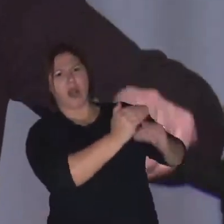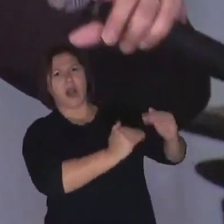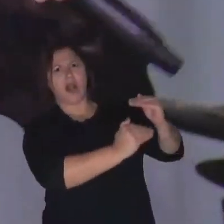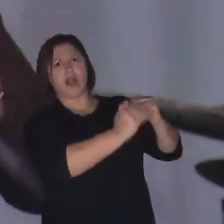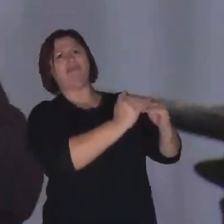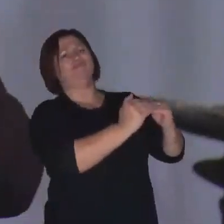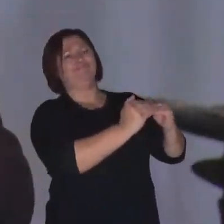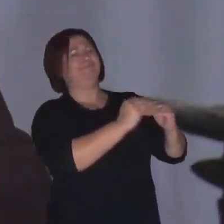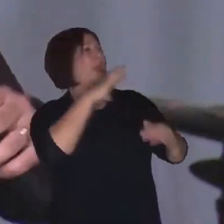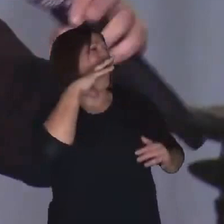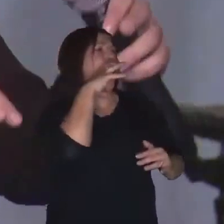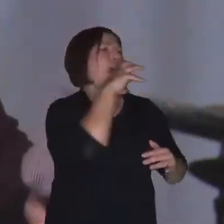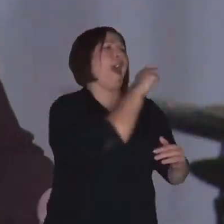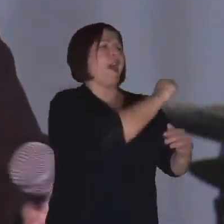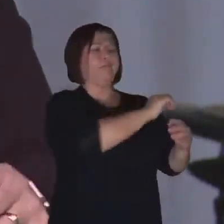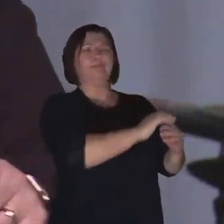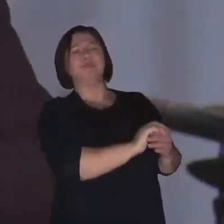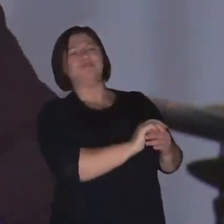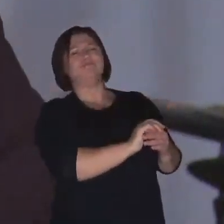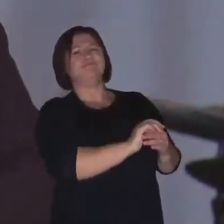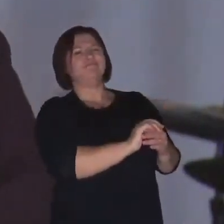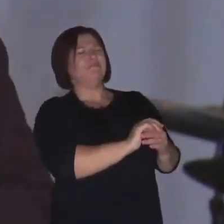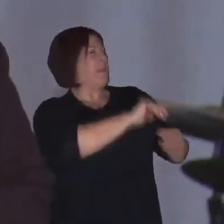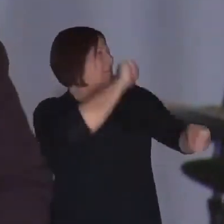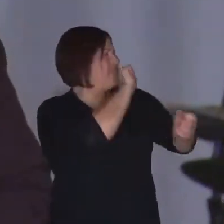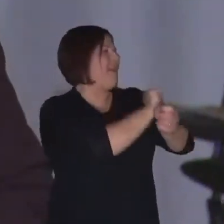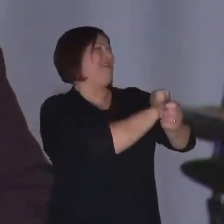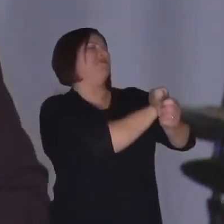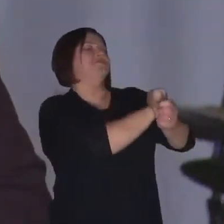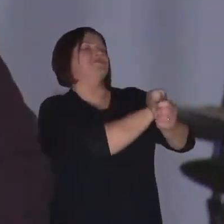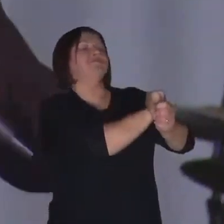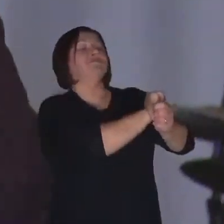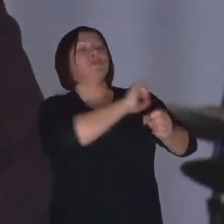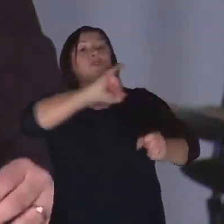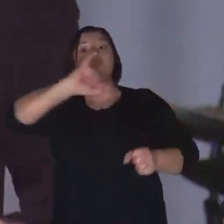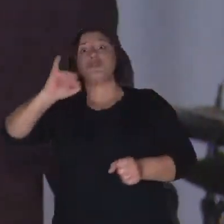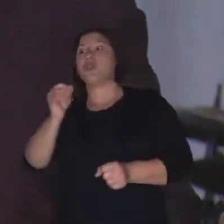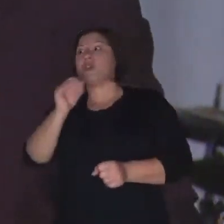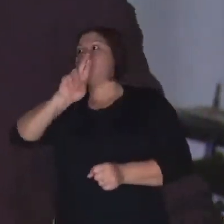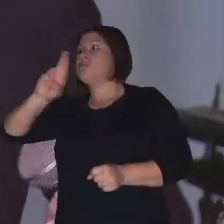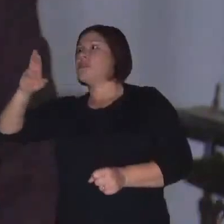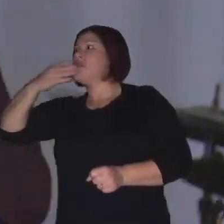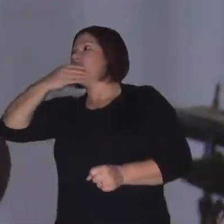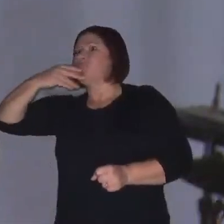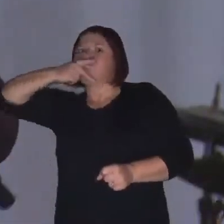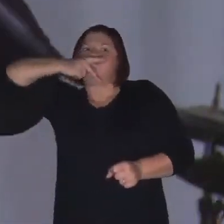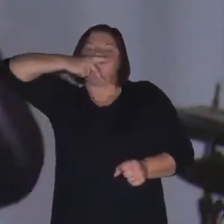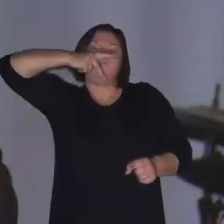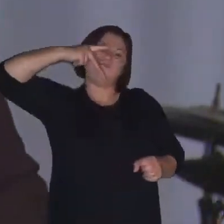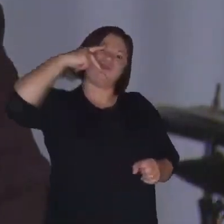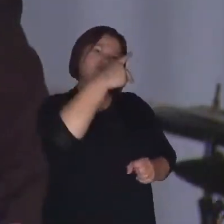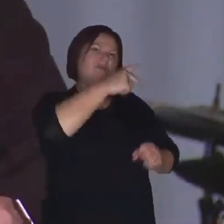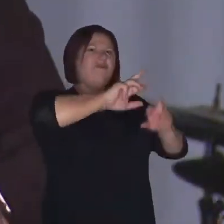Babilônia, Jeremias estava falando ao contrário em nome de Deus. Em outras palavras, quanto mais o povo